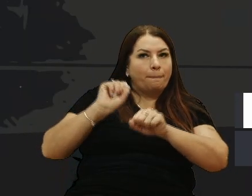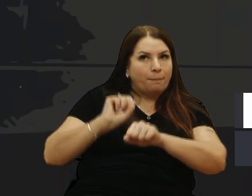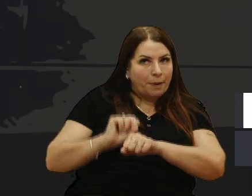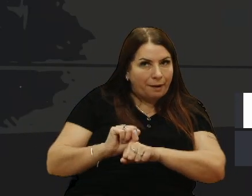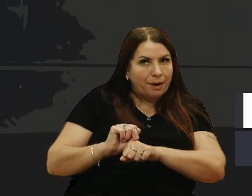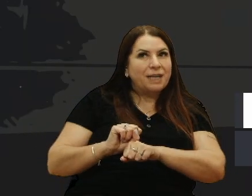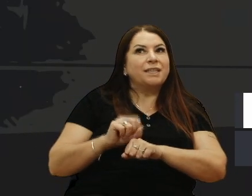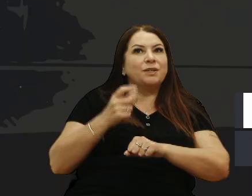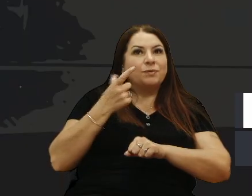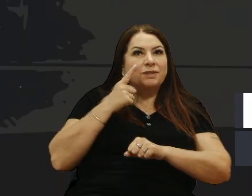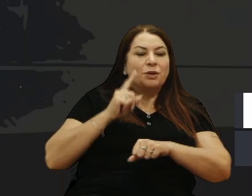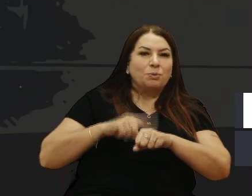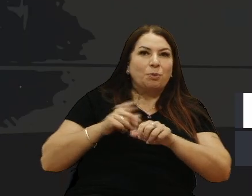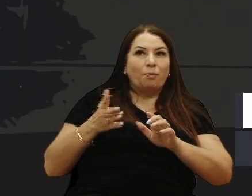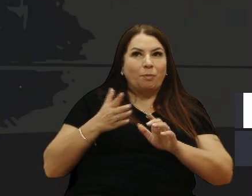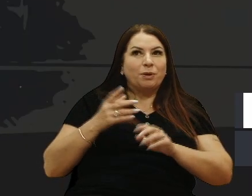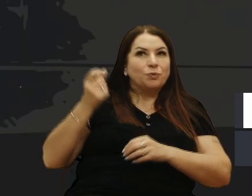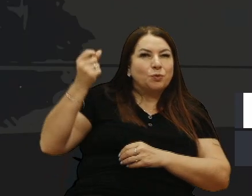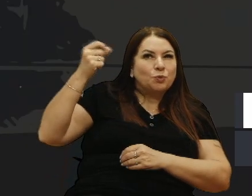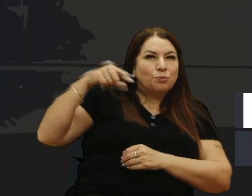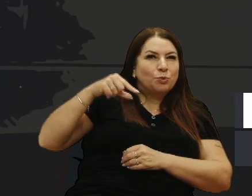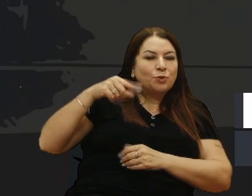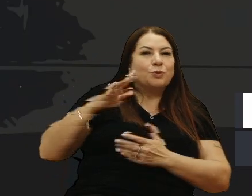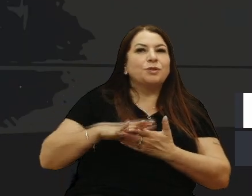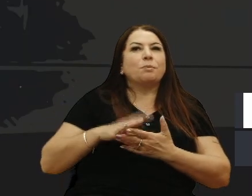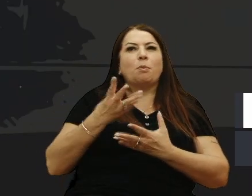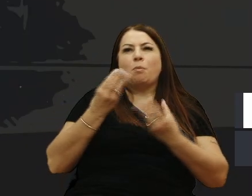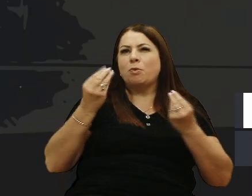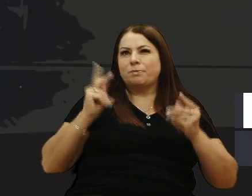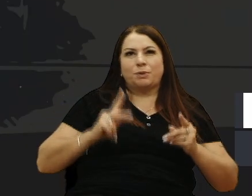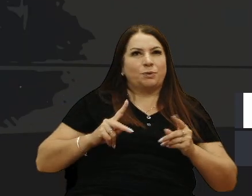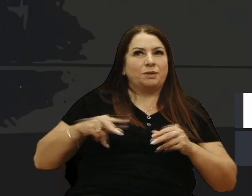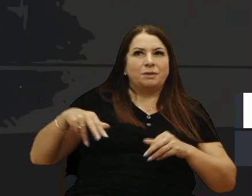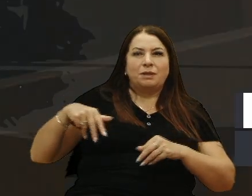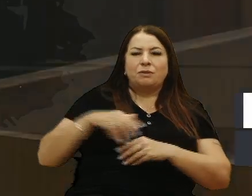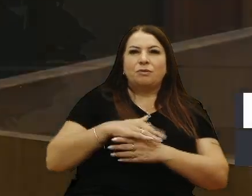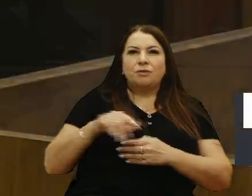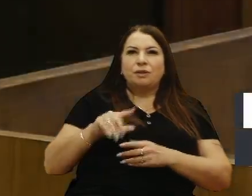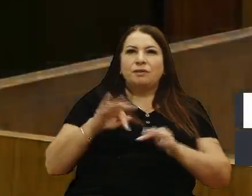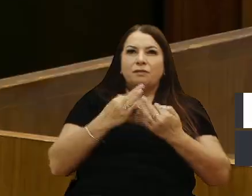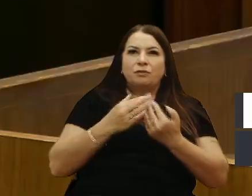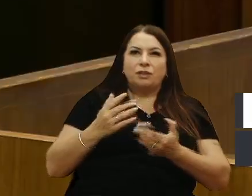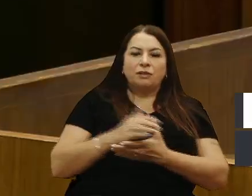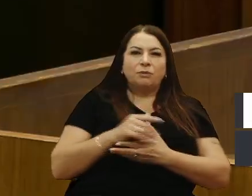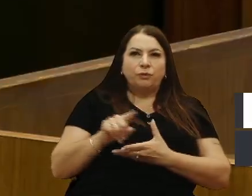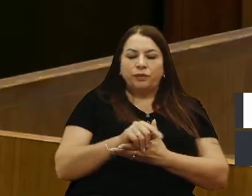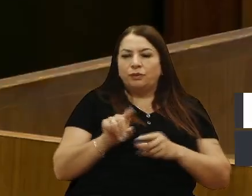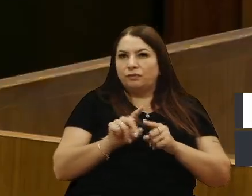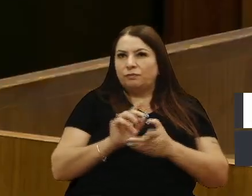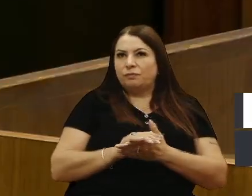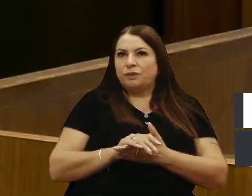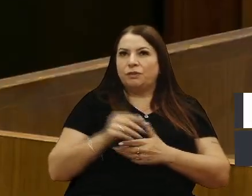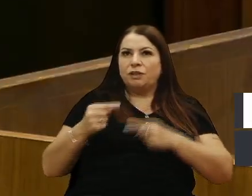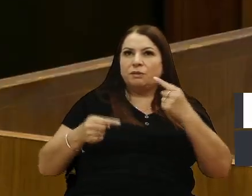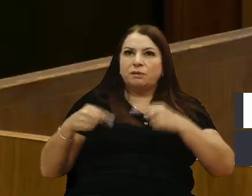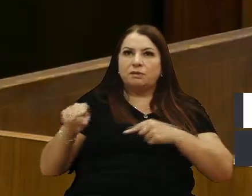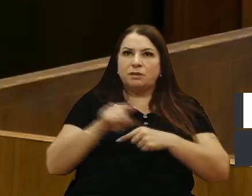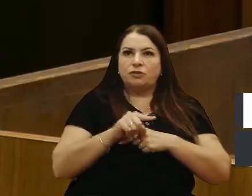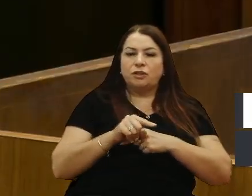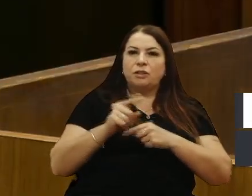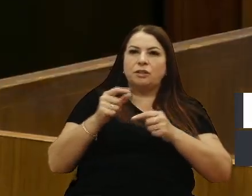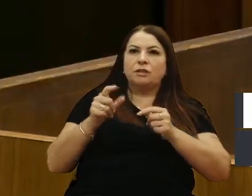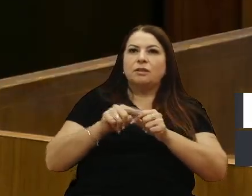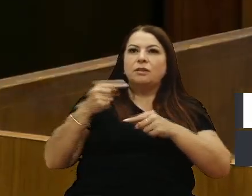paradinha, então a gente teve até momentos ali de sol, mas muita gente participando, né? Famílias inteiras discutindo,